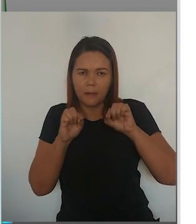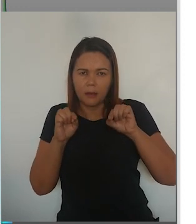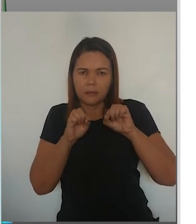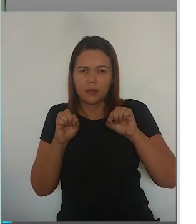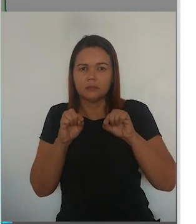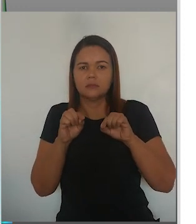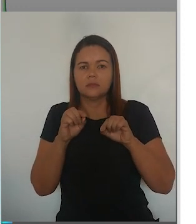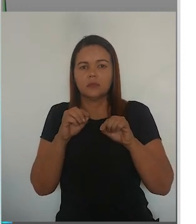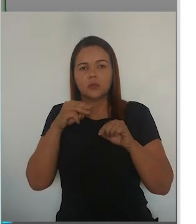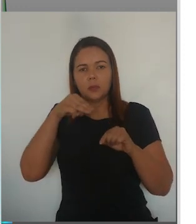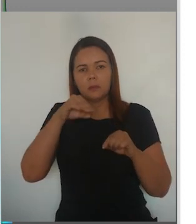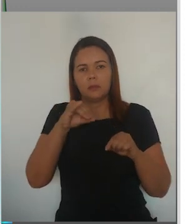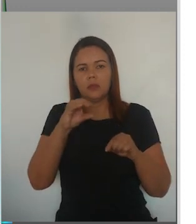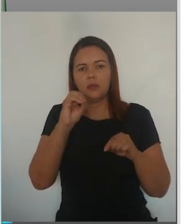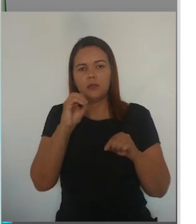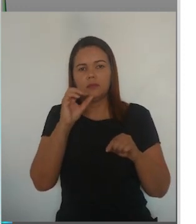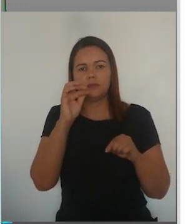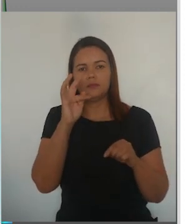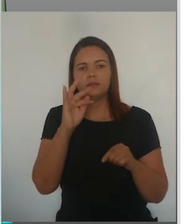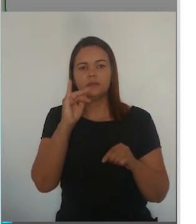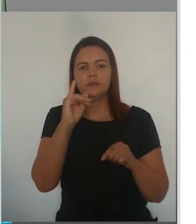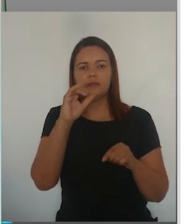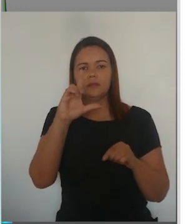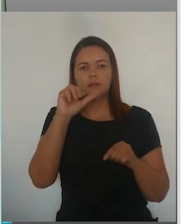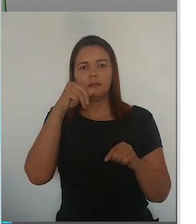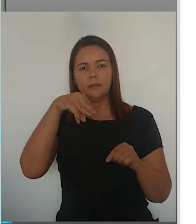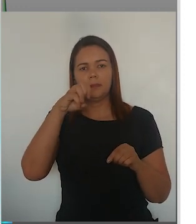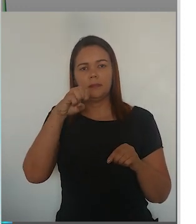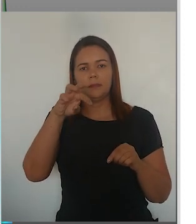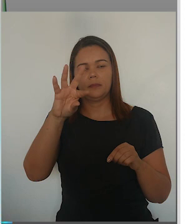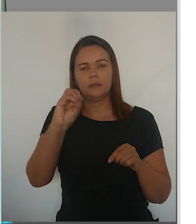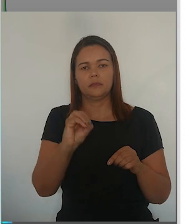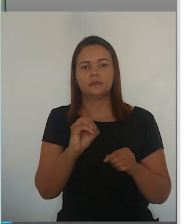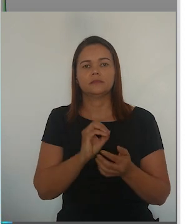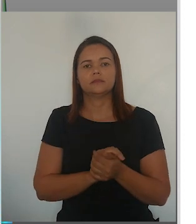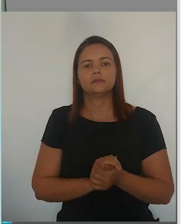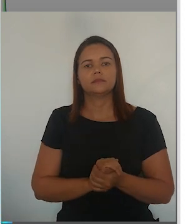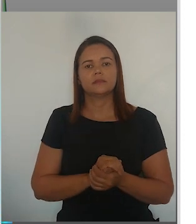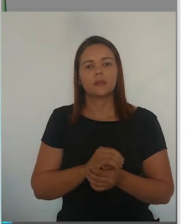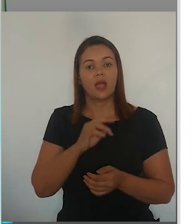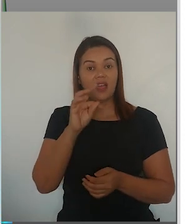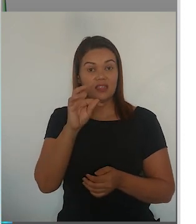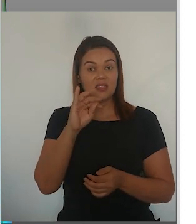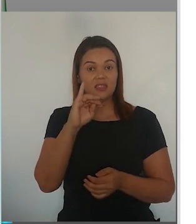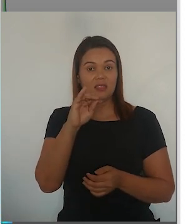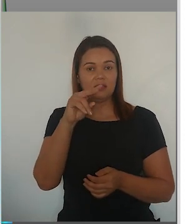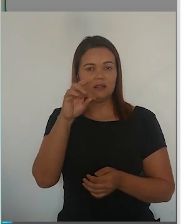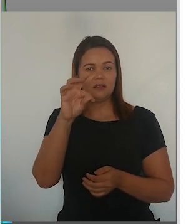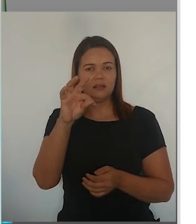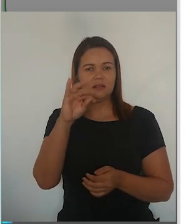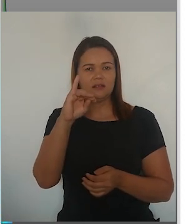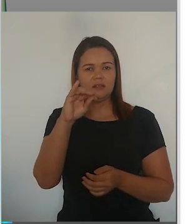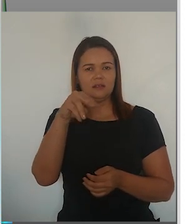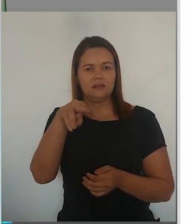com o disco Z e mantém o paralelismo entre esses miofilamentos.